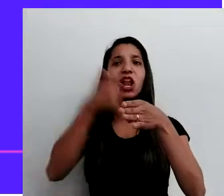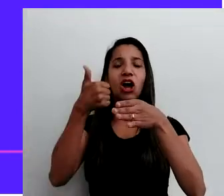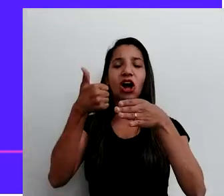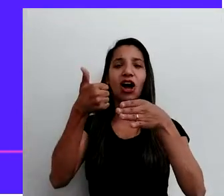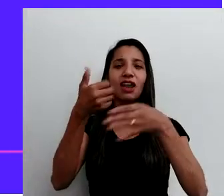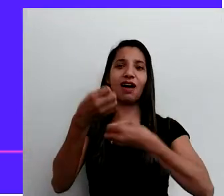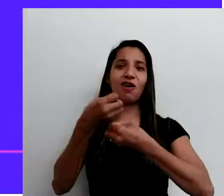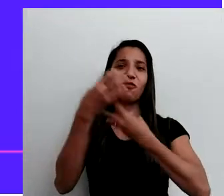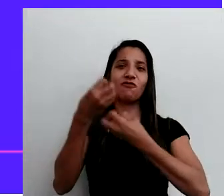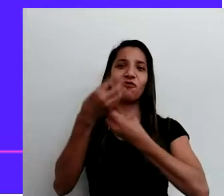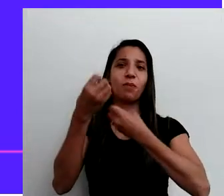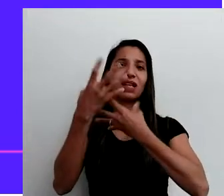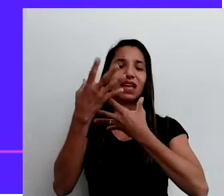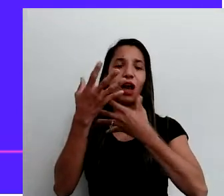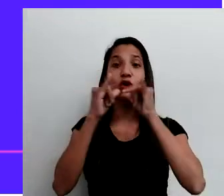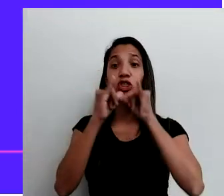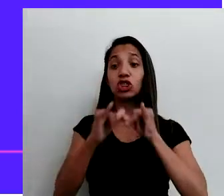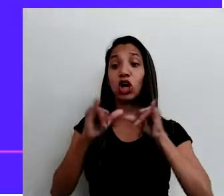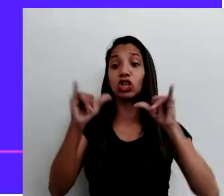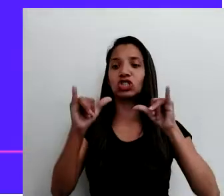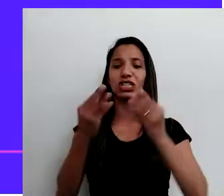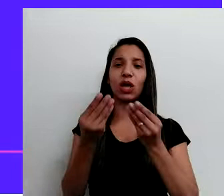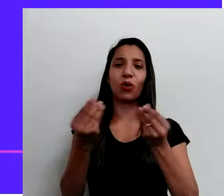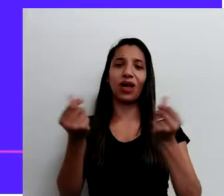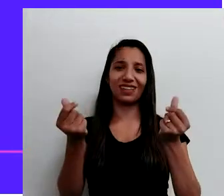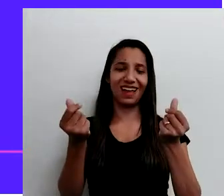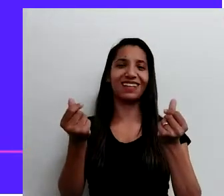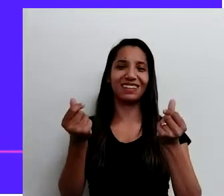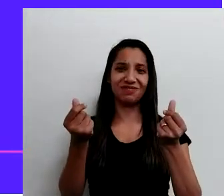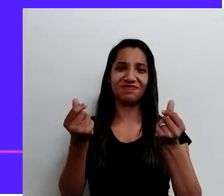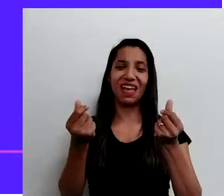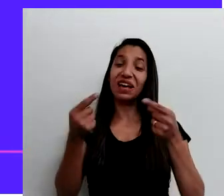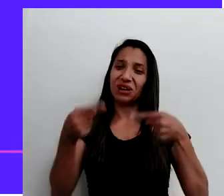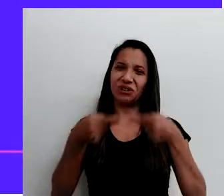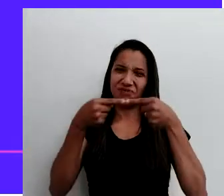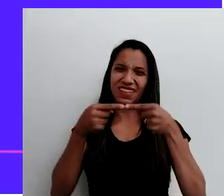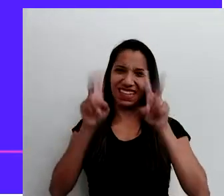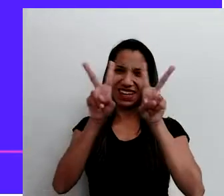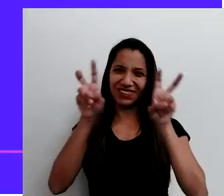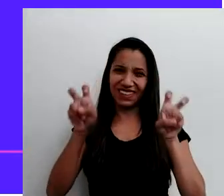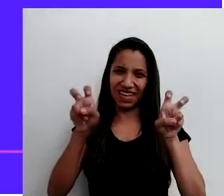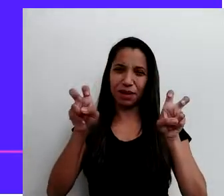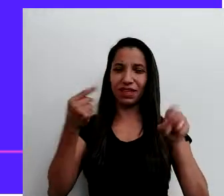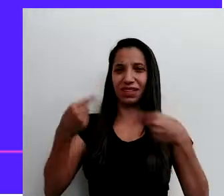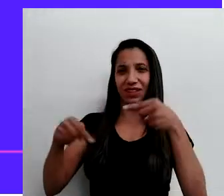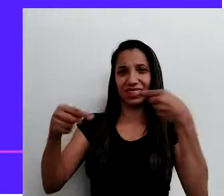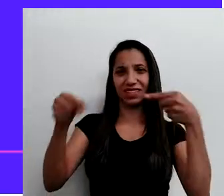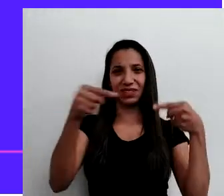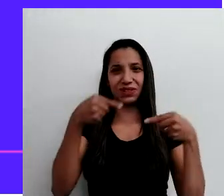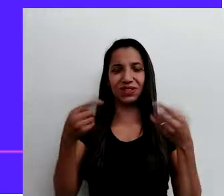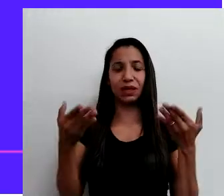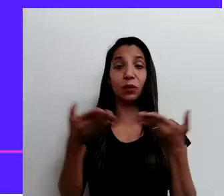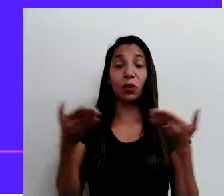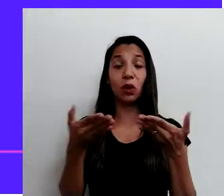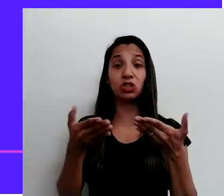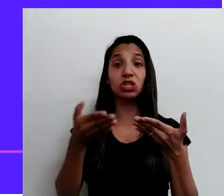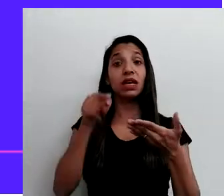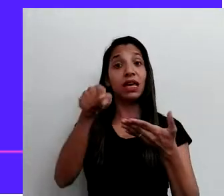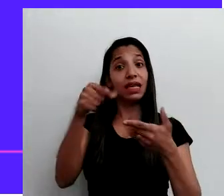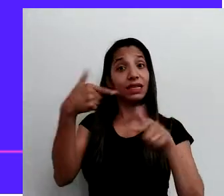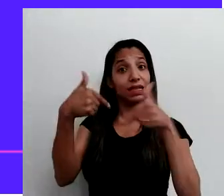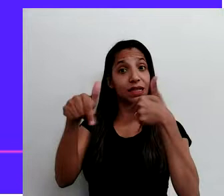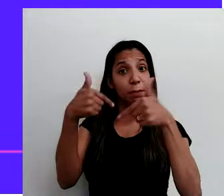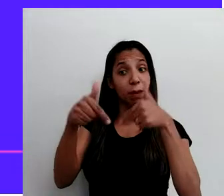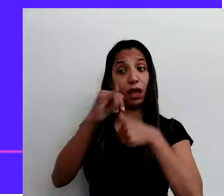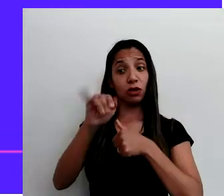né, no tema da mesa. O trabalho que vocês fazem, acho que vai exatamente na linha de melhorar a